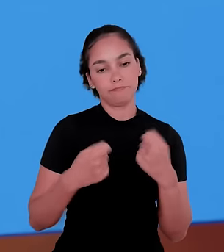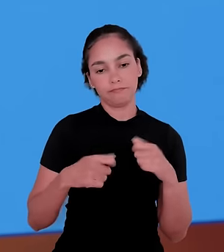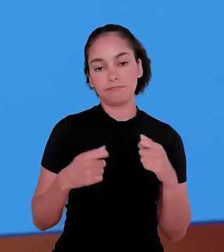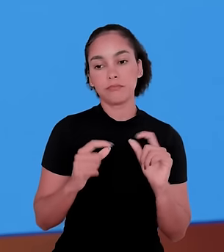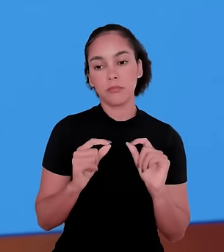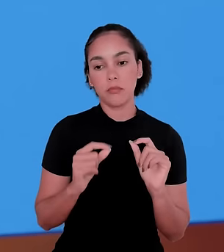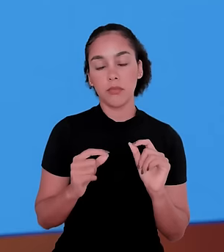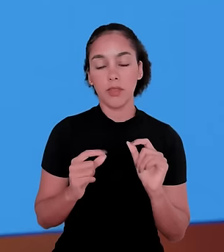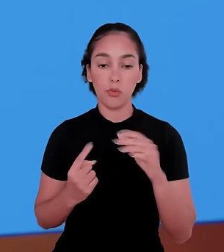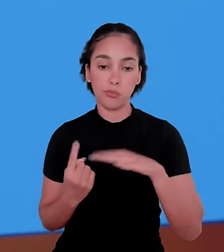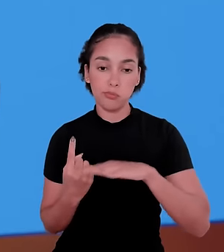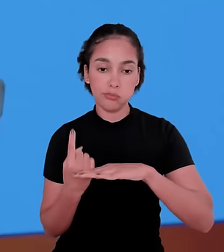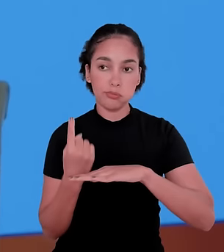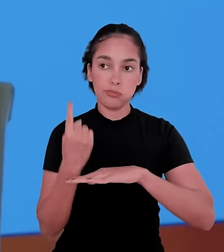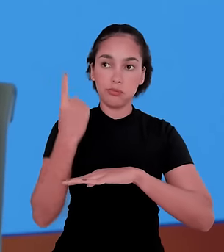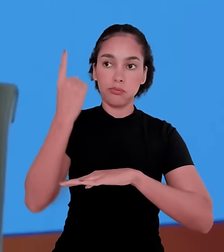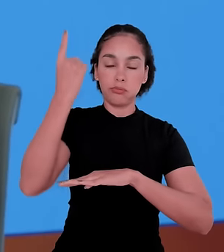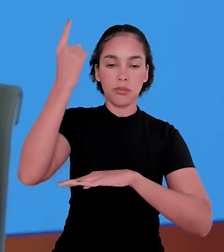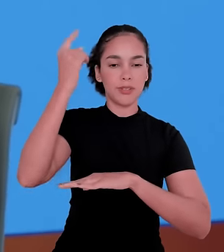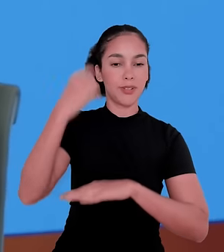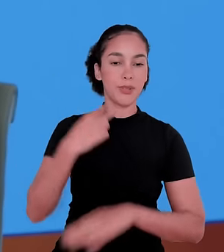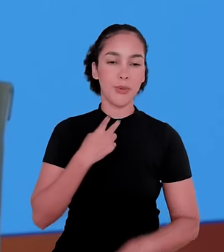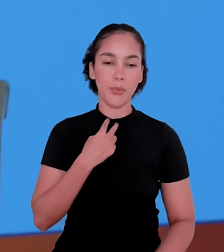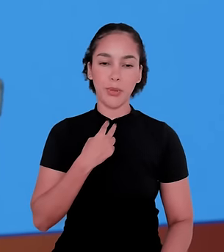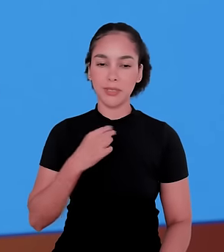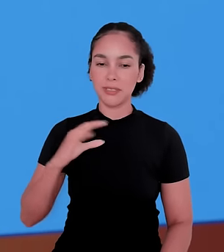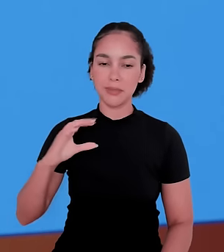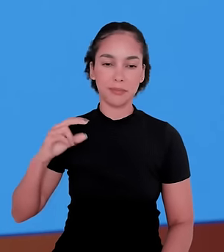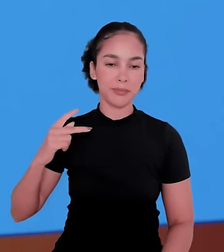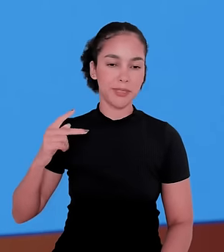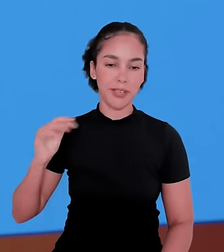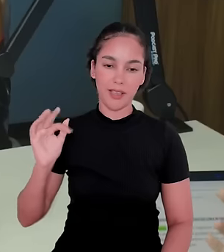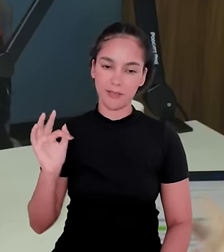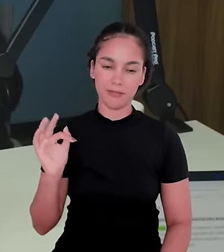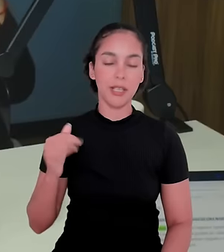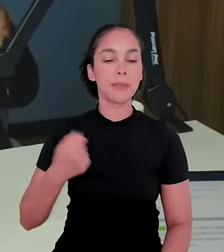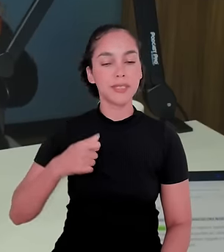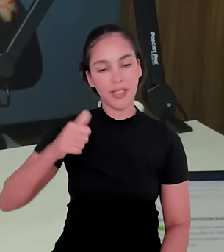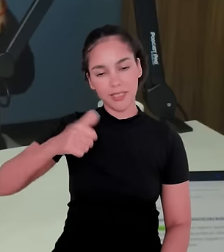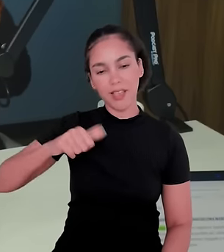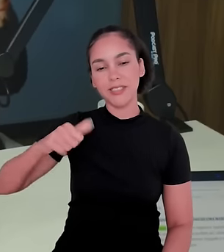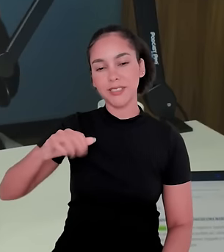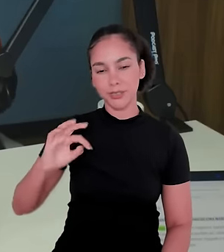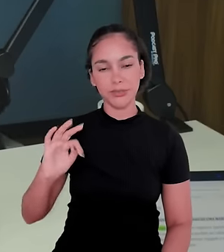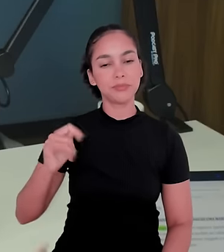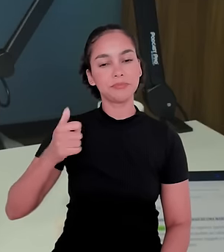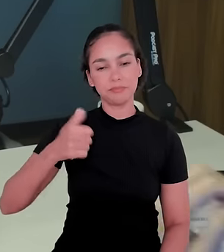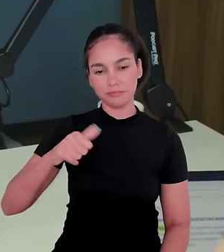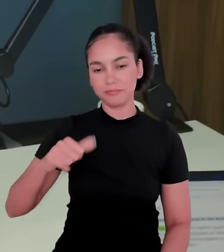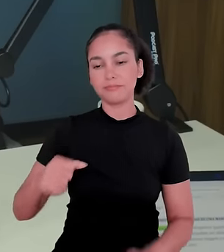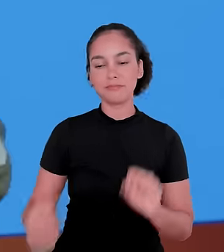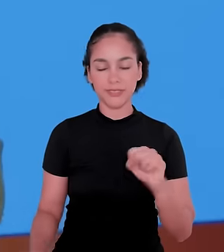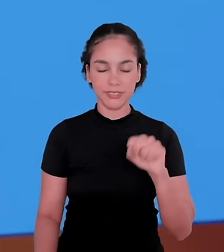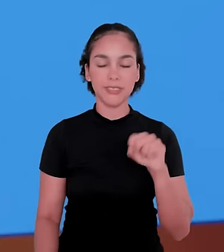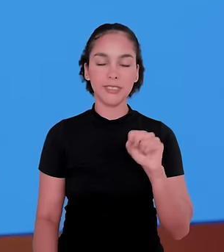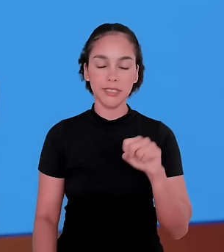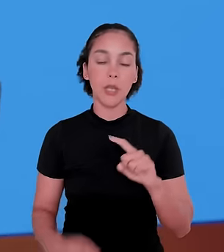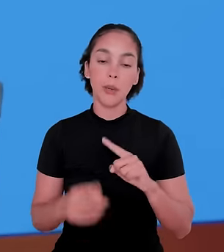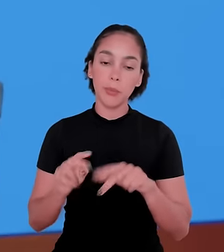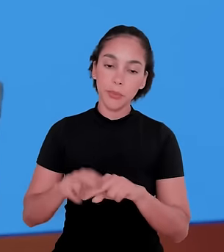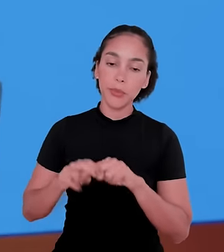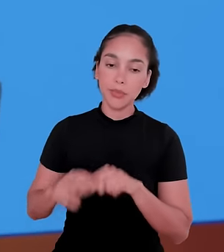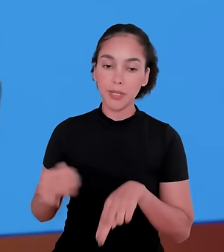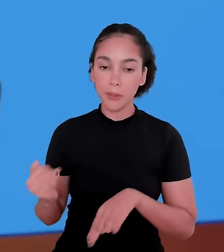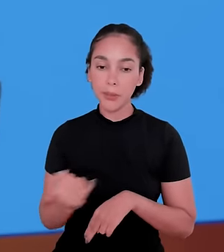o nome de um foguete você não vai poder como pessoa física né entendi até isso também é analisado né estrutura aqui an Sim sim por isso que é tão